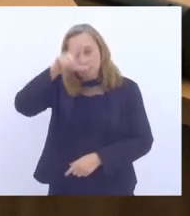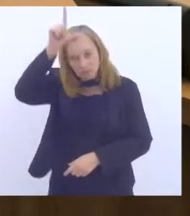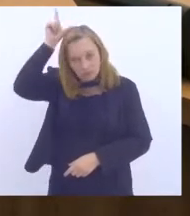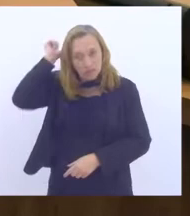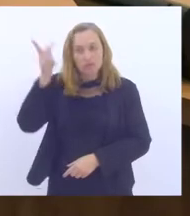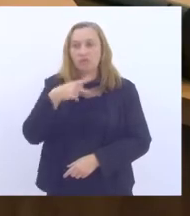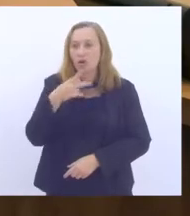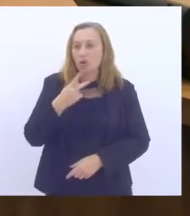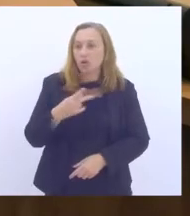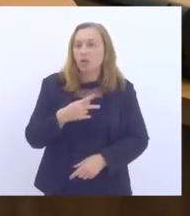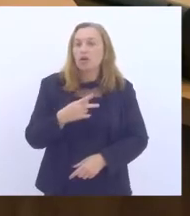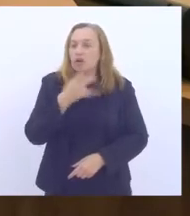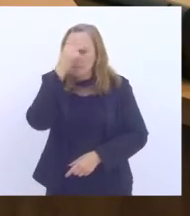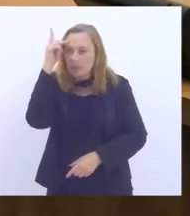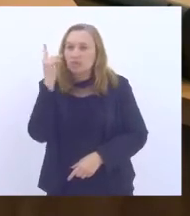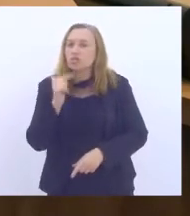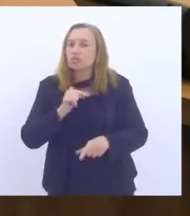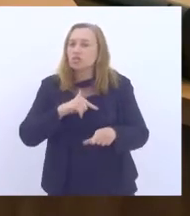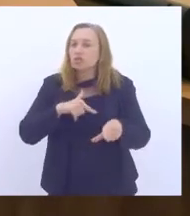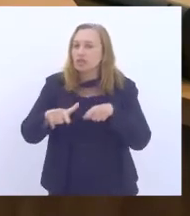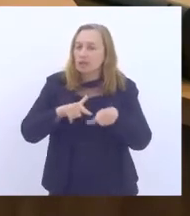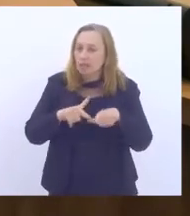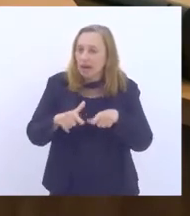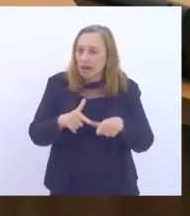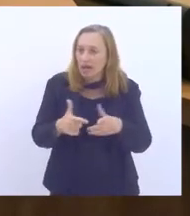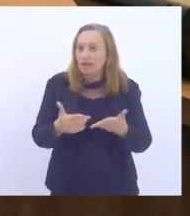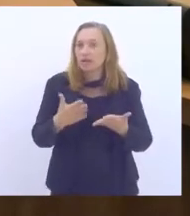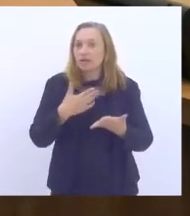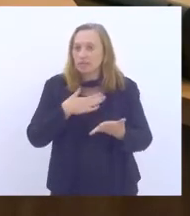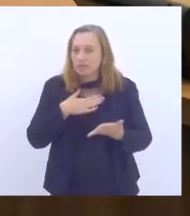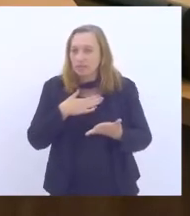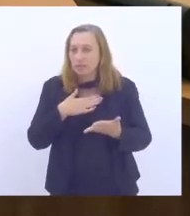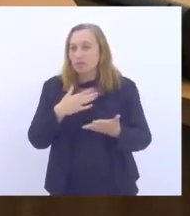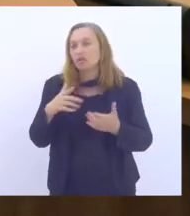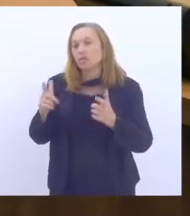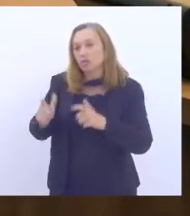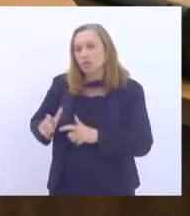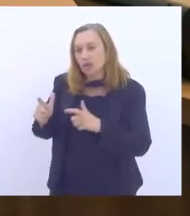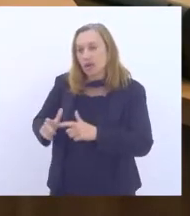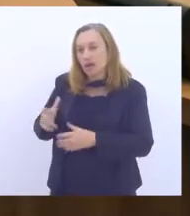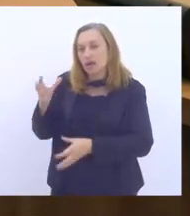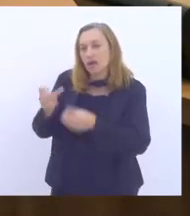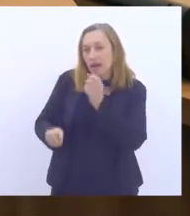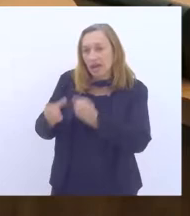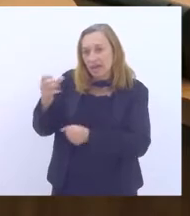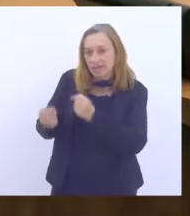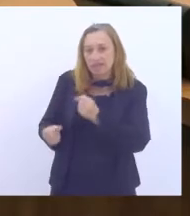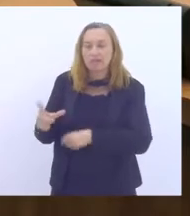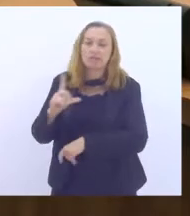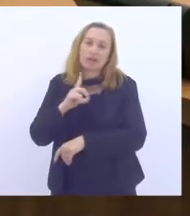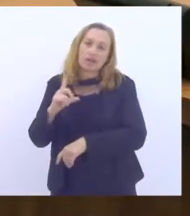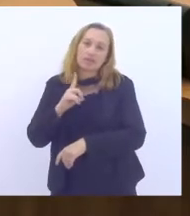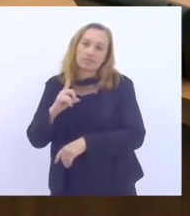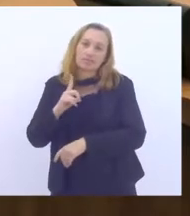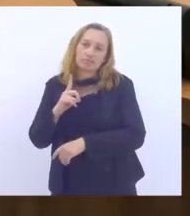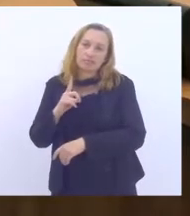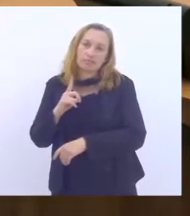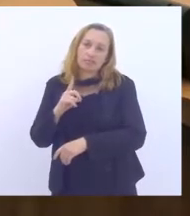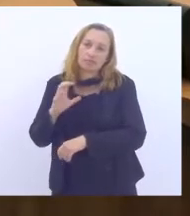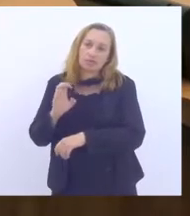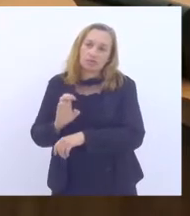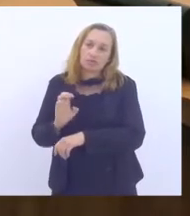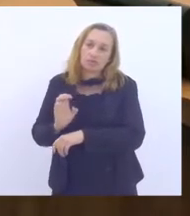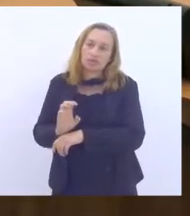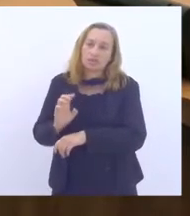de pessoas que trabalham que militam Zé família região é a maior bacia leiteira do Estado né maior bacia leiteira do estado